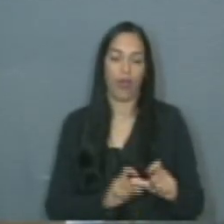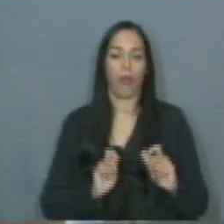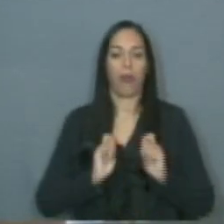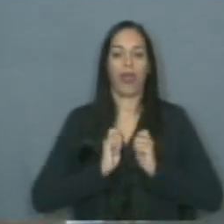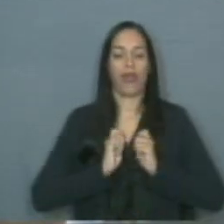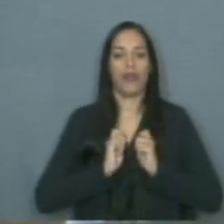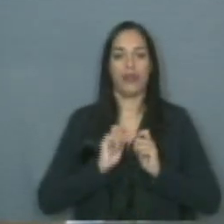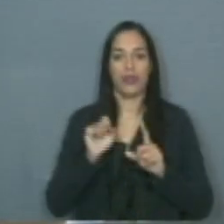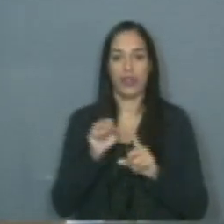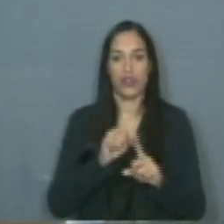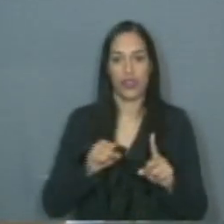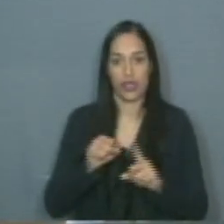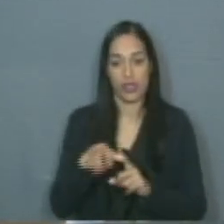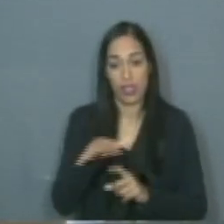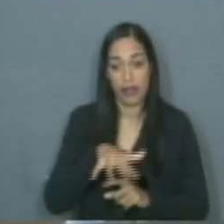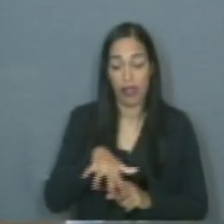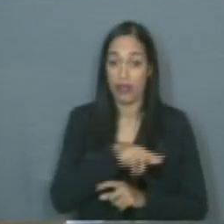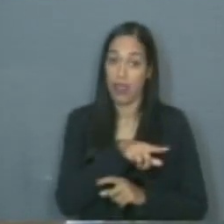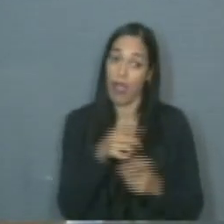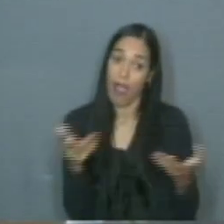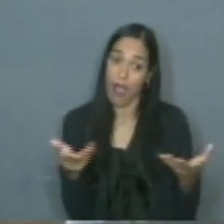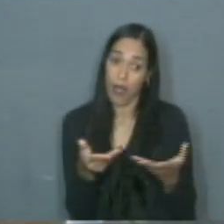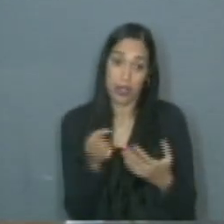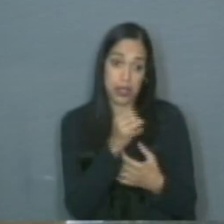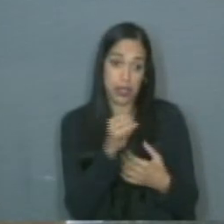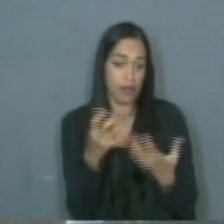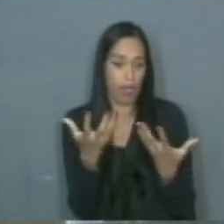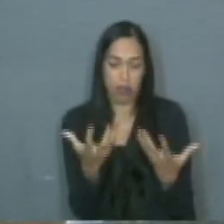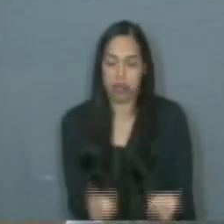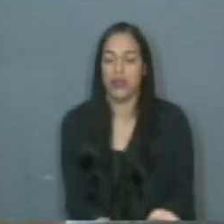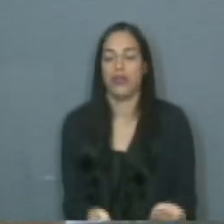carapuça serviu, aí não sou eu que vai discordar.